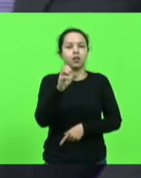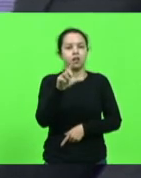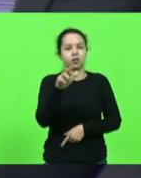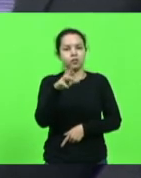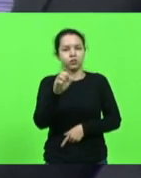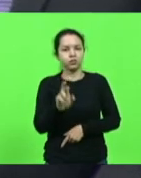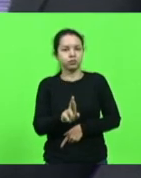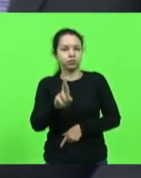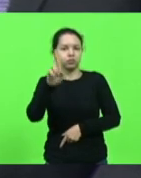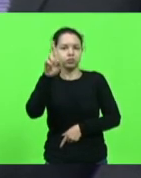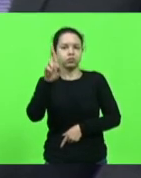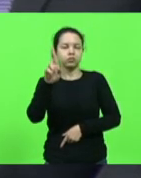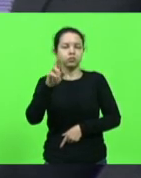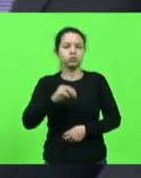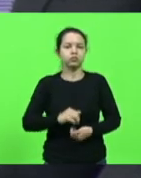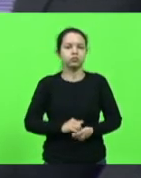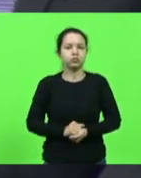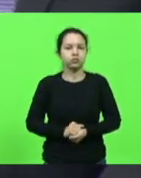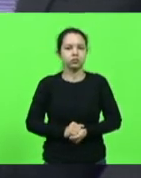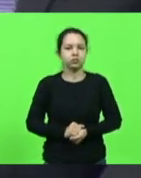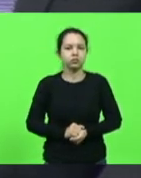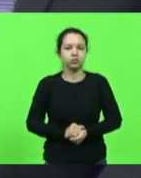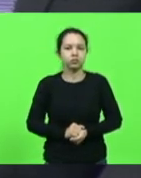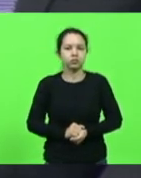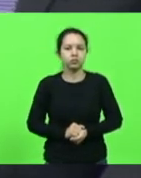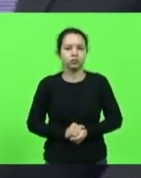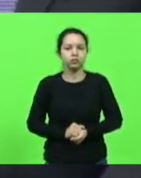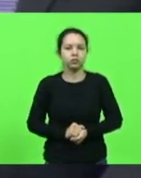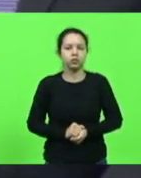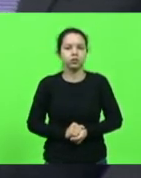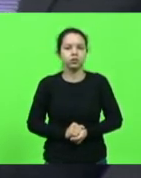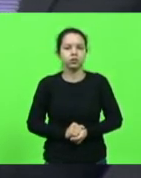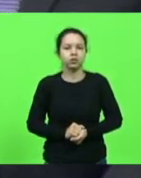várias que até hoje eu guardo no meu coração.